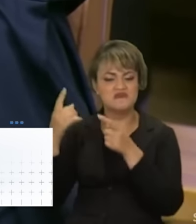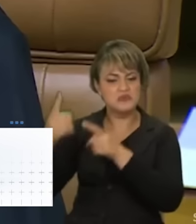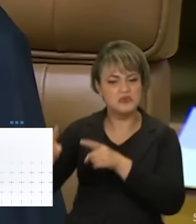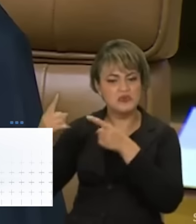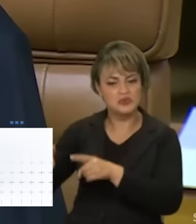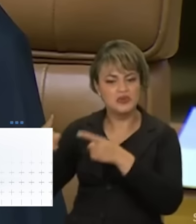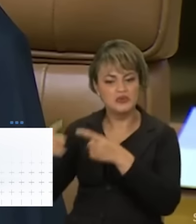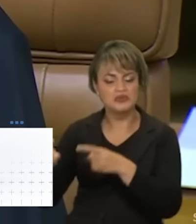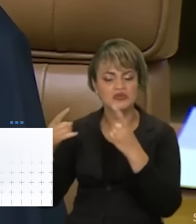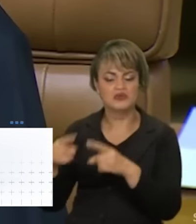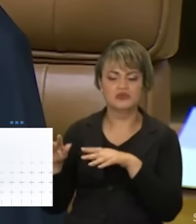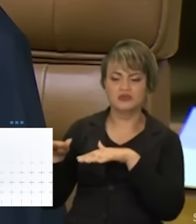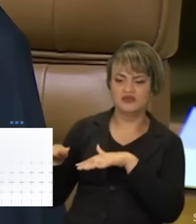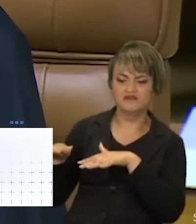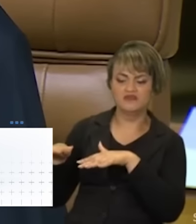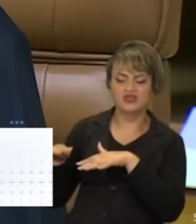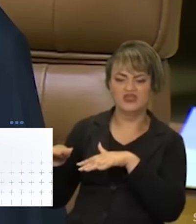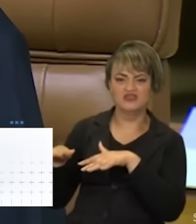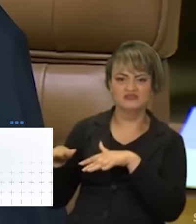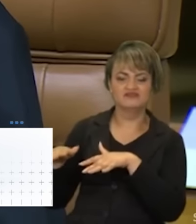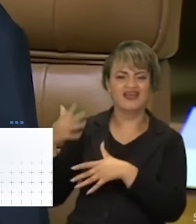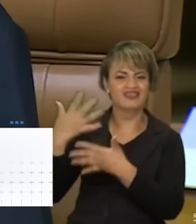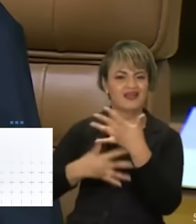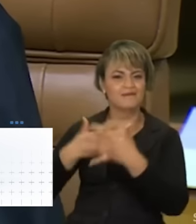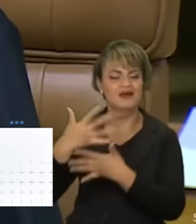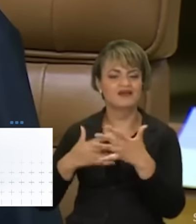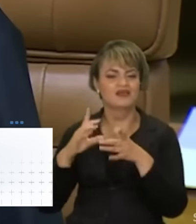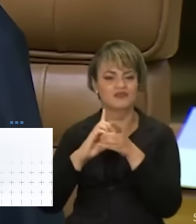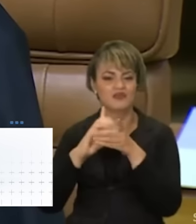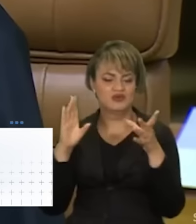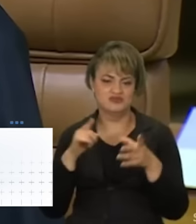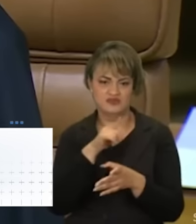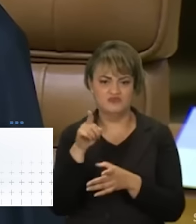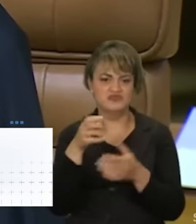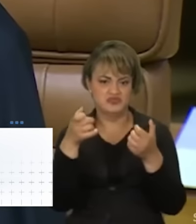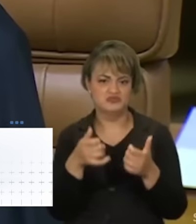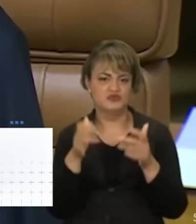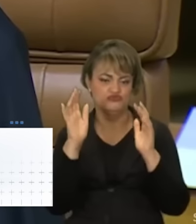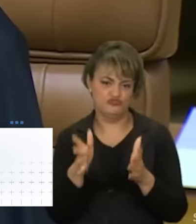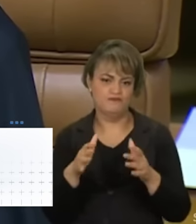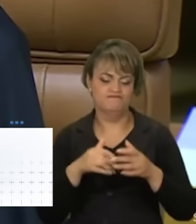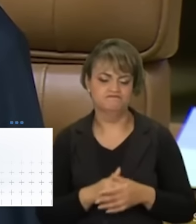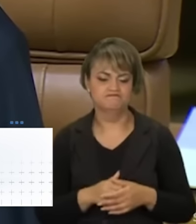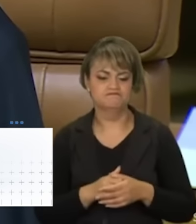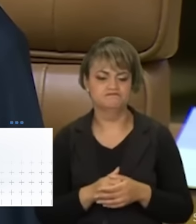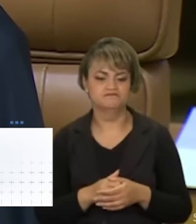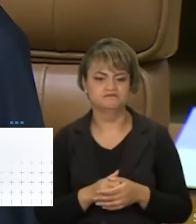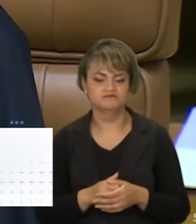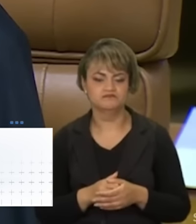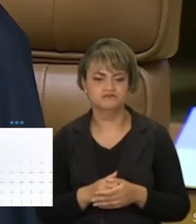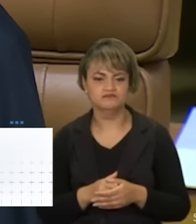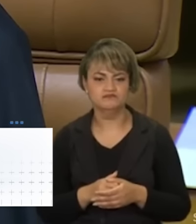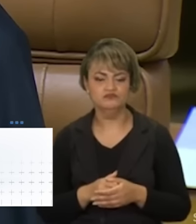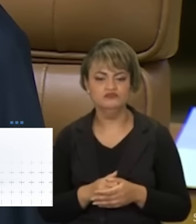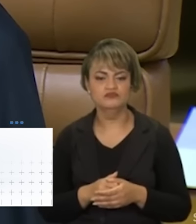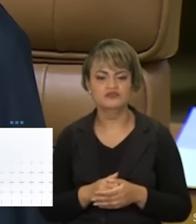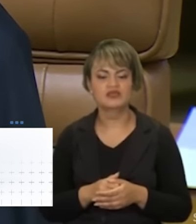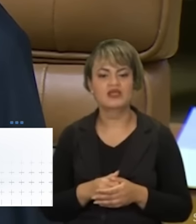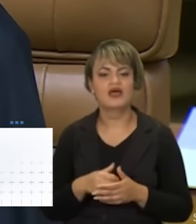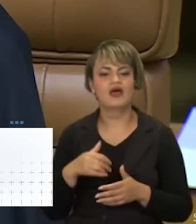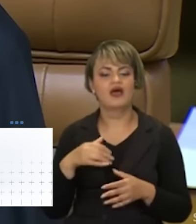o próprio Estado Democrático de Direito, como Vossa Excelência acaba de bem demonstrar. A